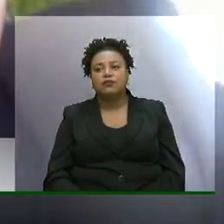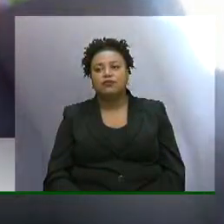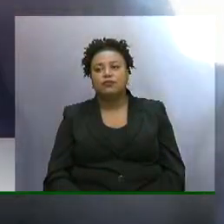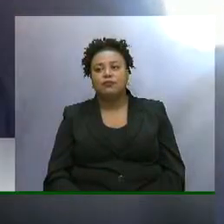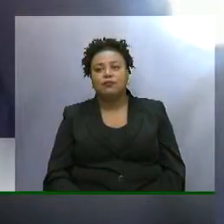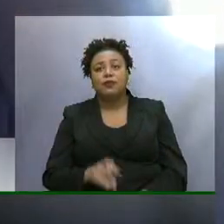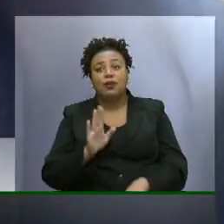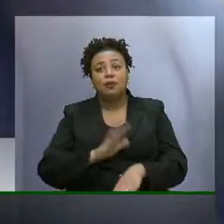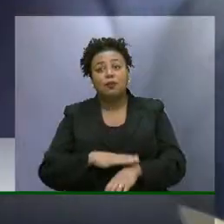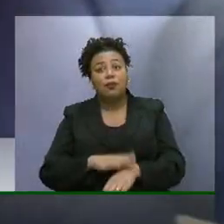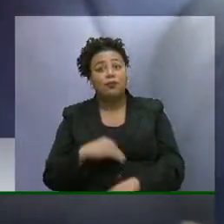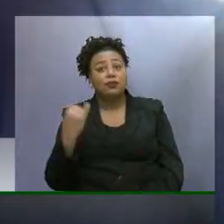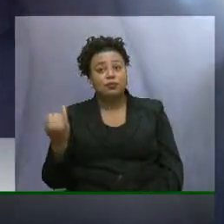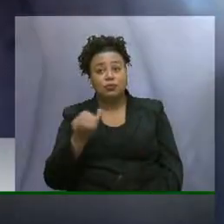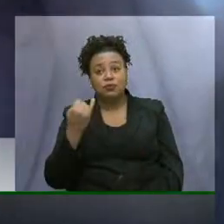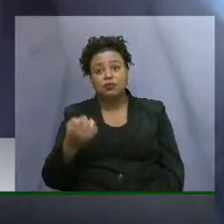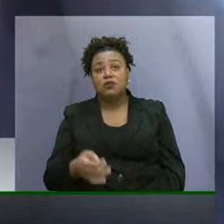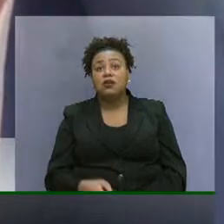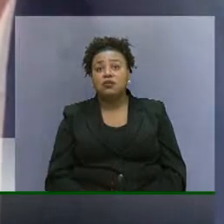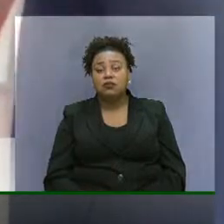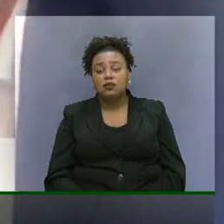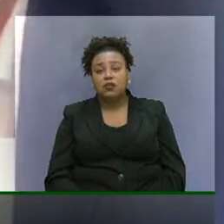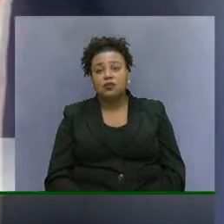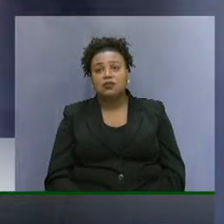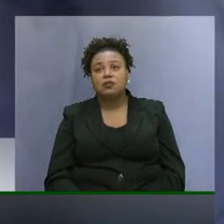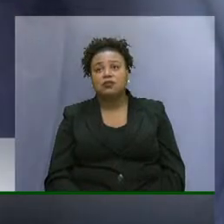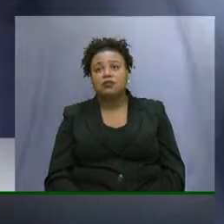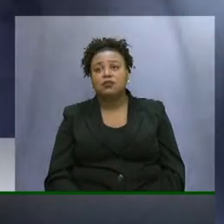nesse momento importante,